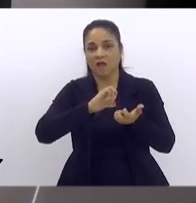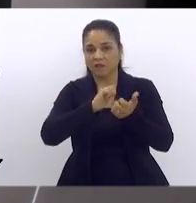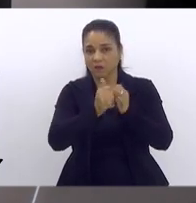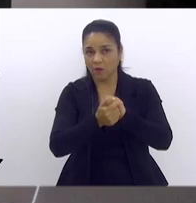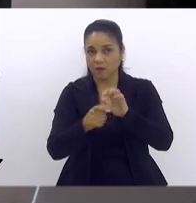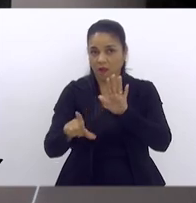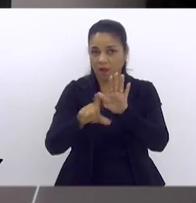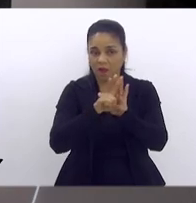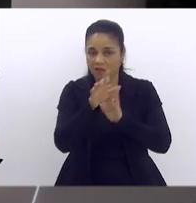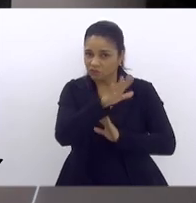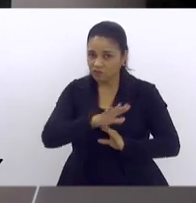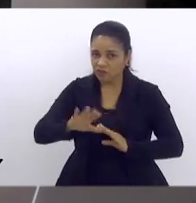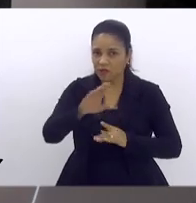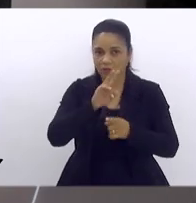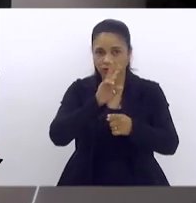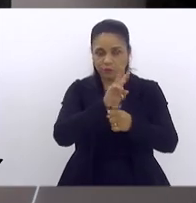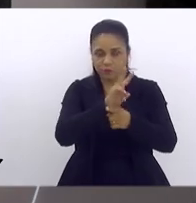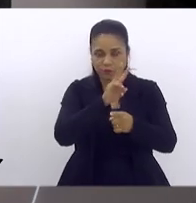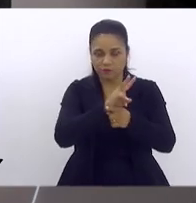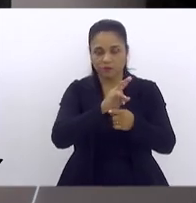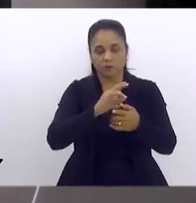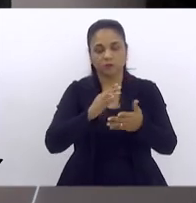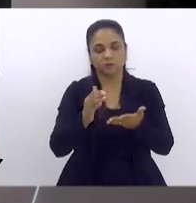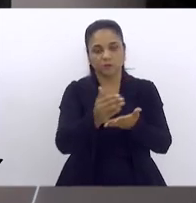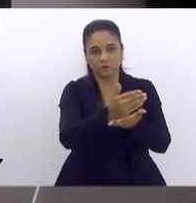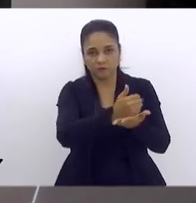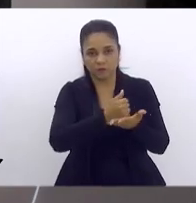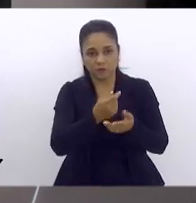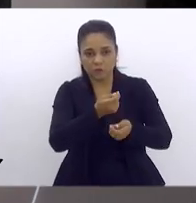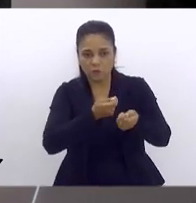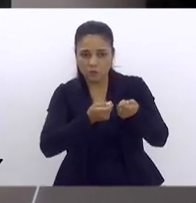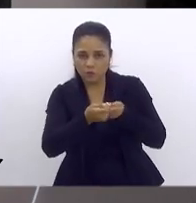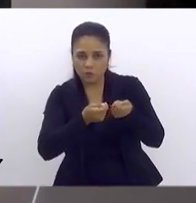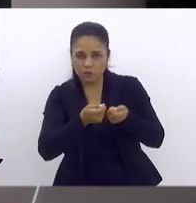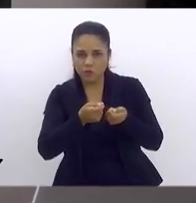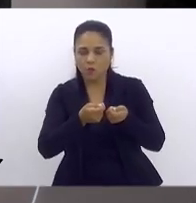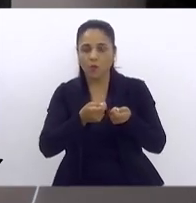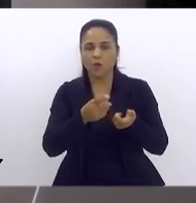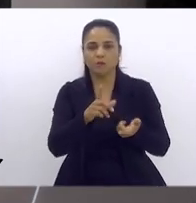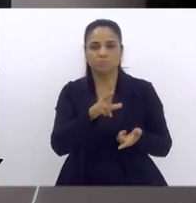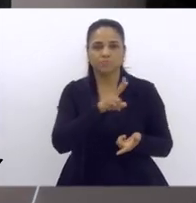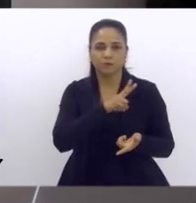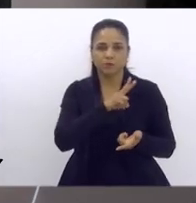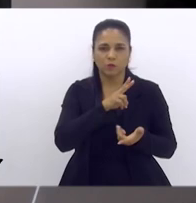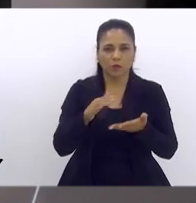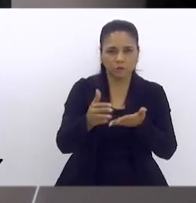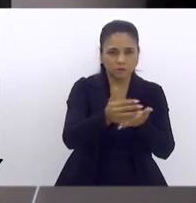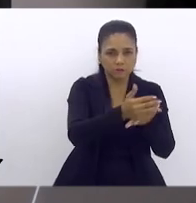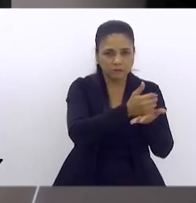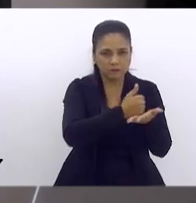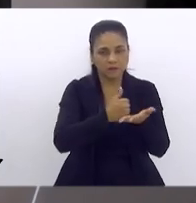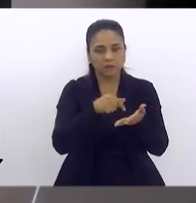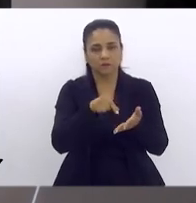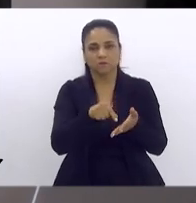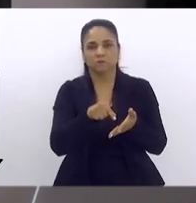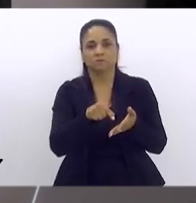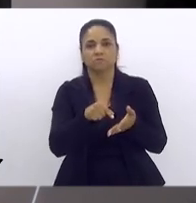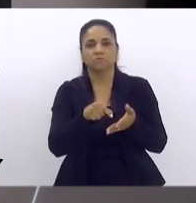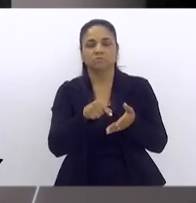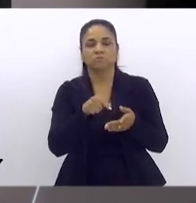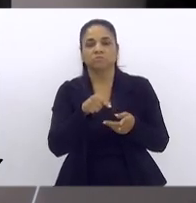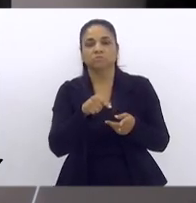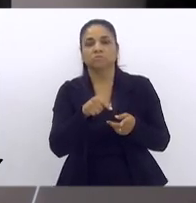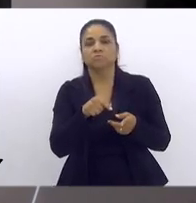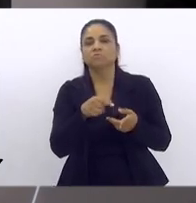lei geral de proteção de dados em que haja um controle desses dados pessoais que são ali que a gente fala que são ali tratados Ou seja que são